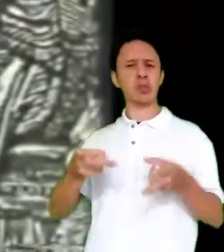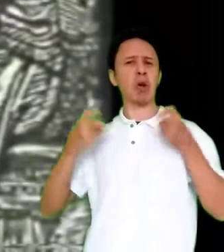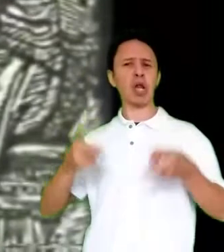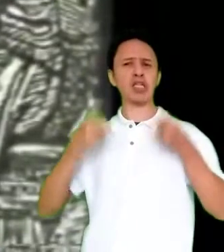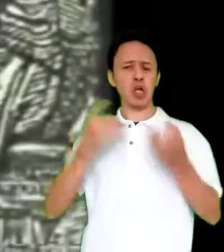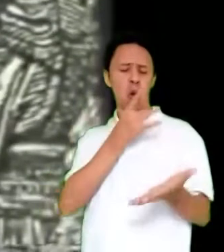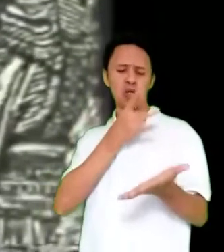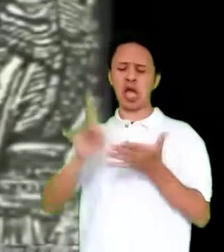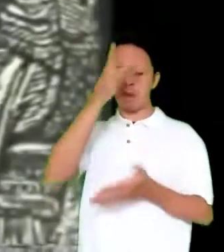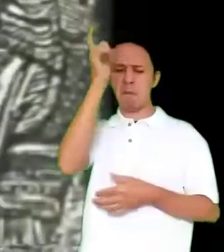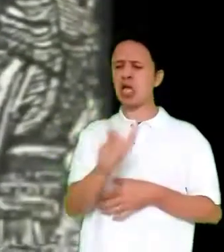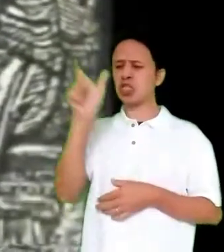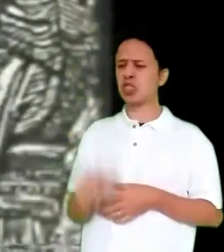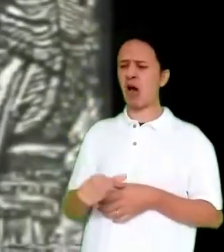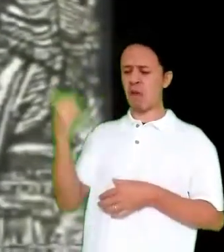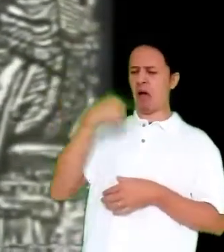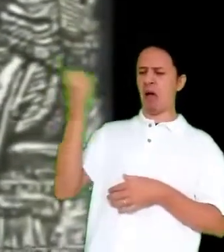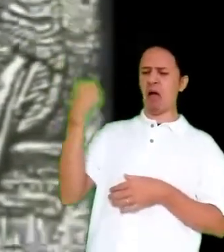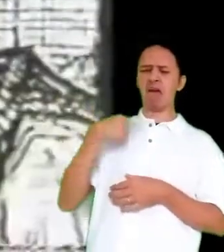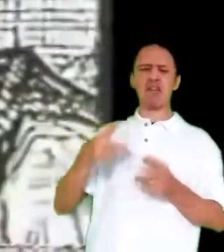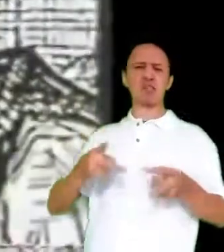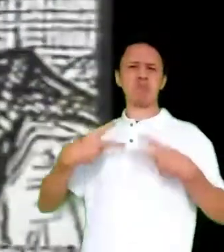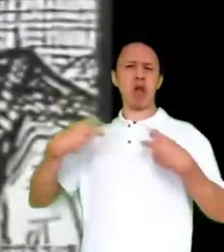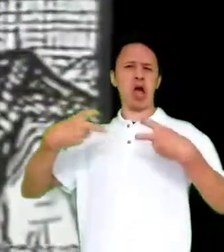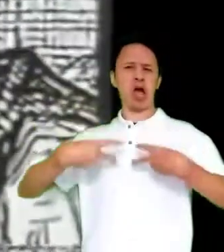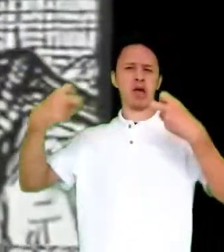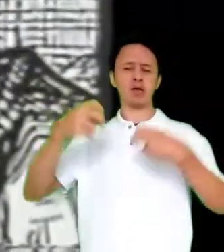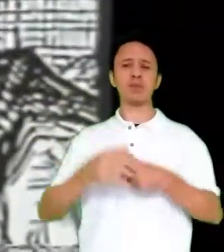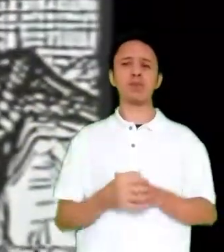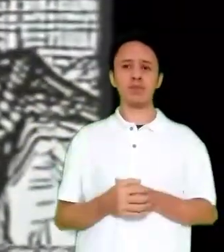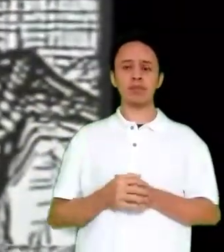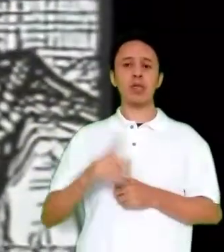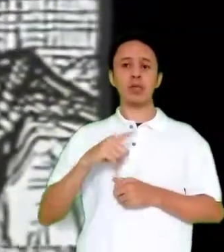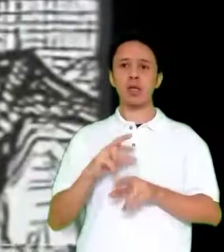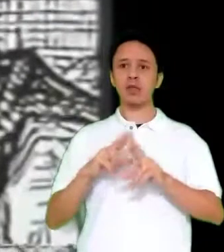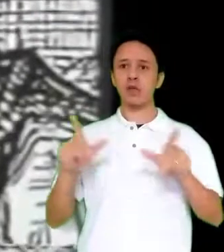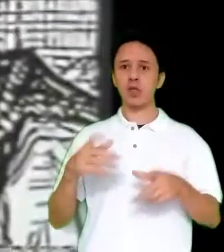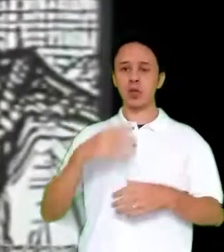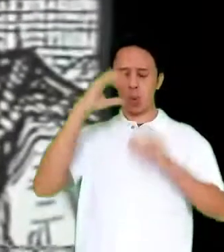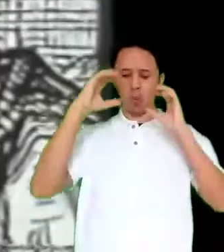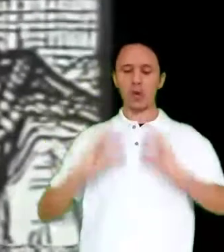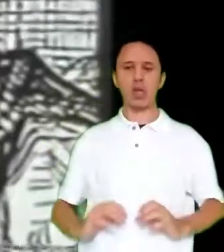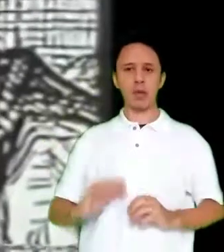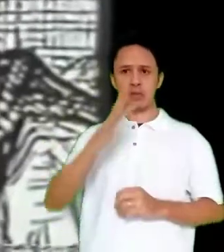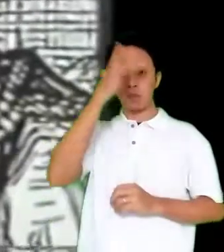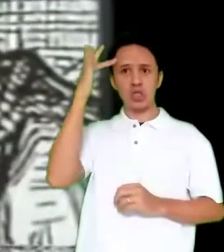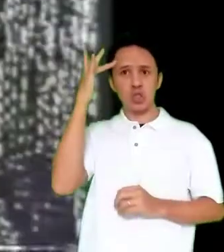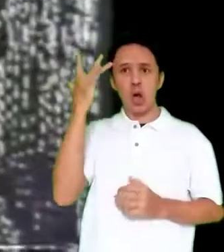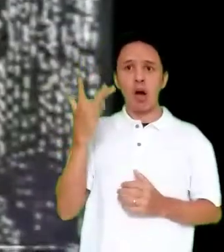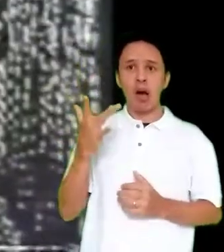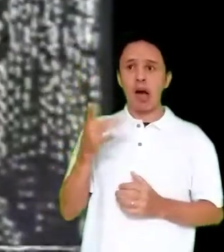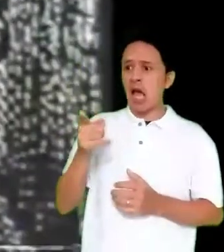ela odeia aqueles que a exploram. Há uma diferença no comportamento dos trabalhadores.